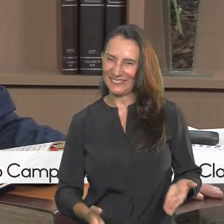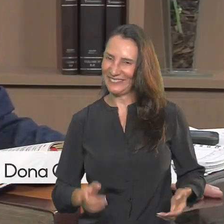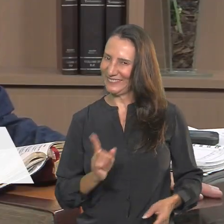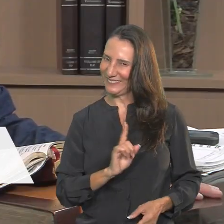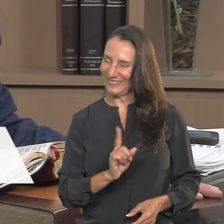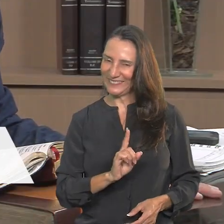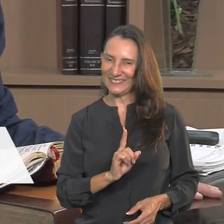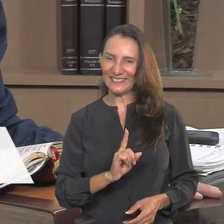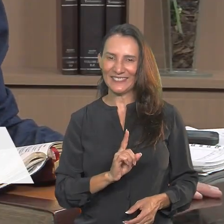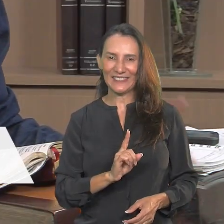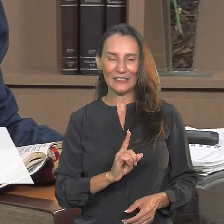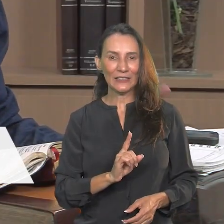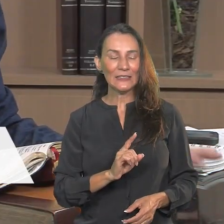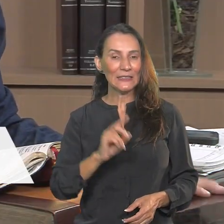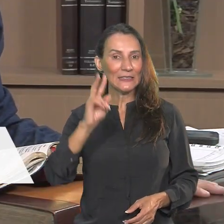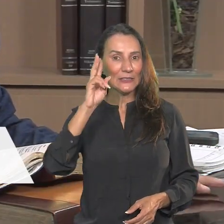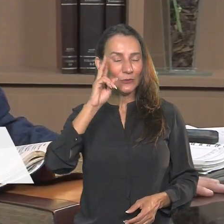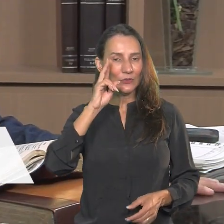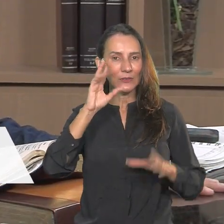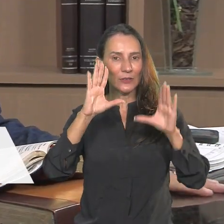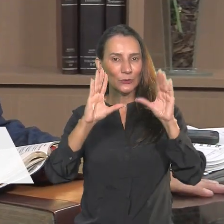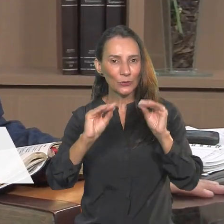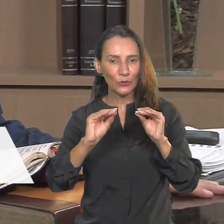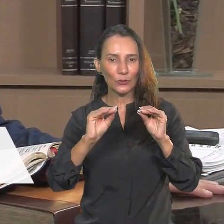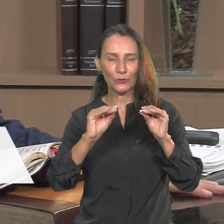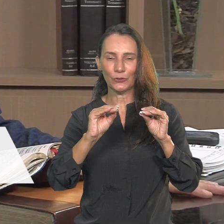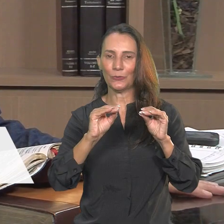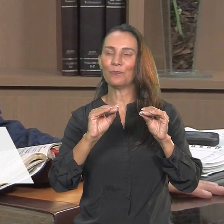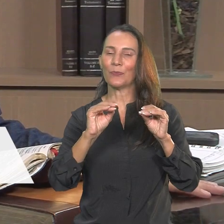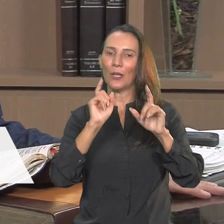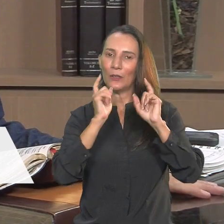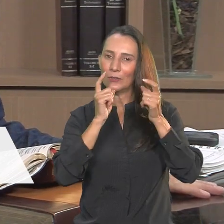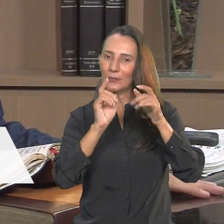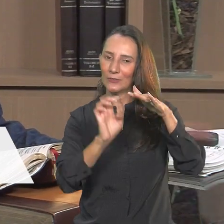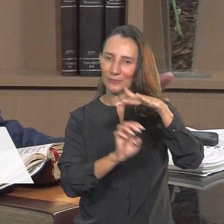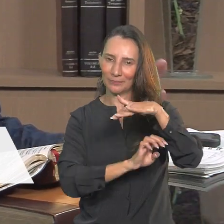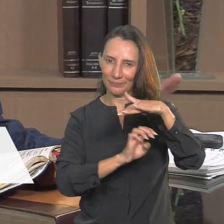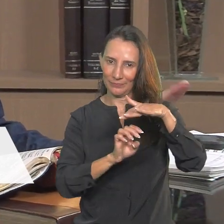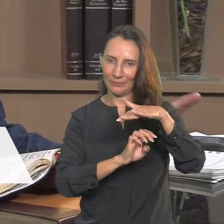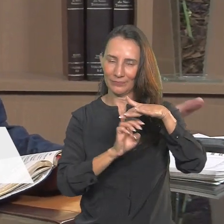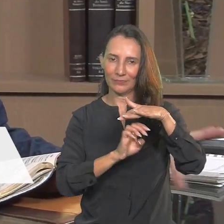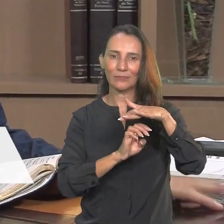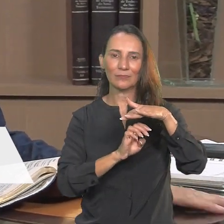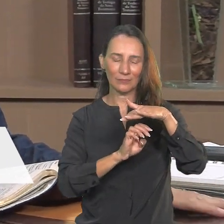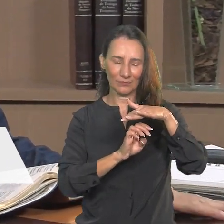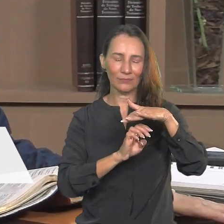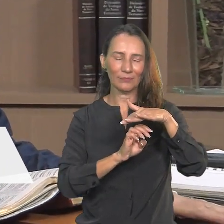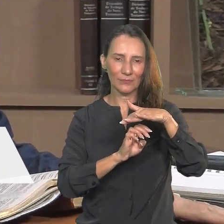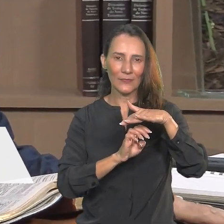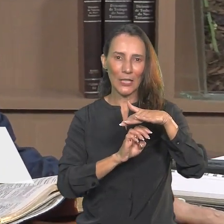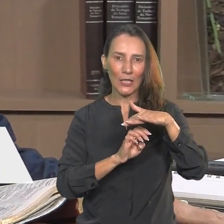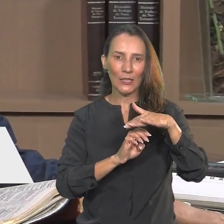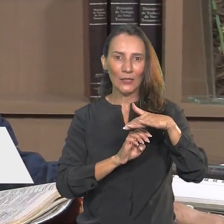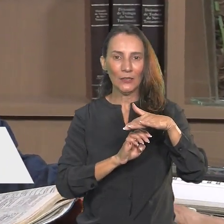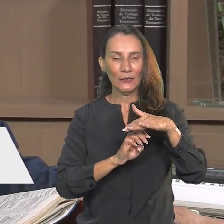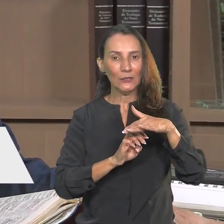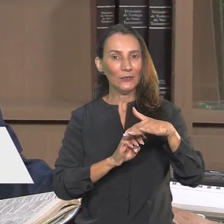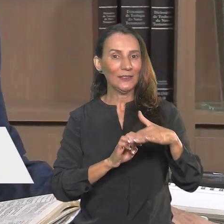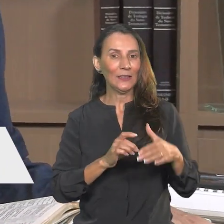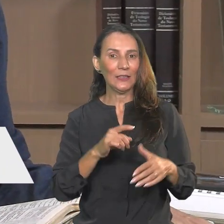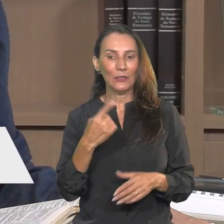hein? Aliás, segunda-feira à noite é a reunião dos empresários. Dá para falar aqui. Segunda noite é o culto dos empresários,